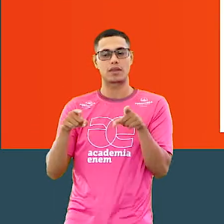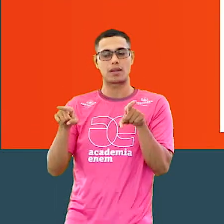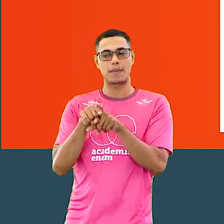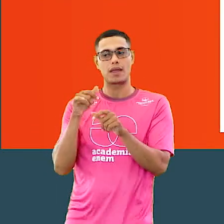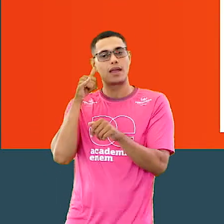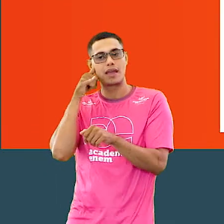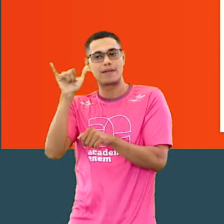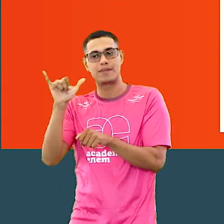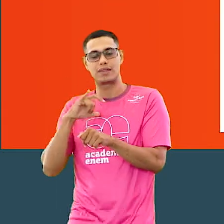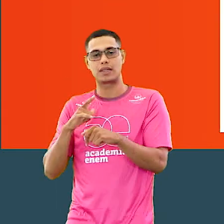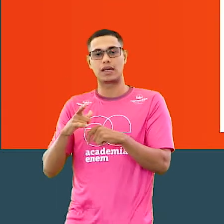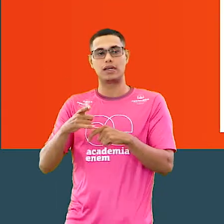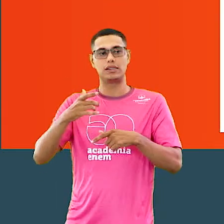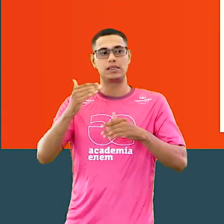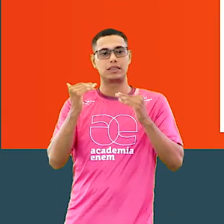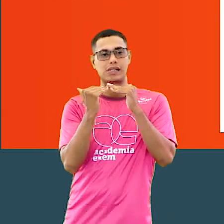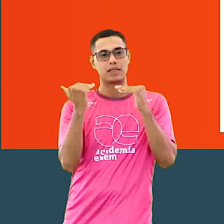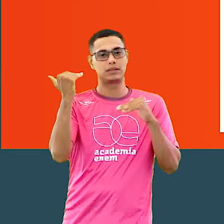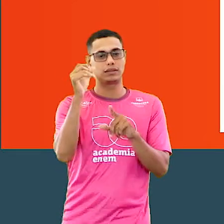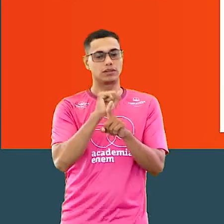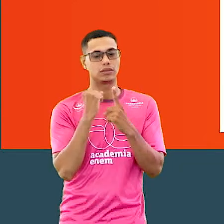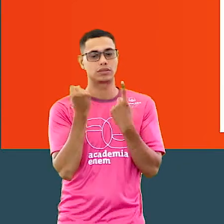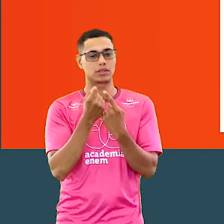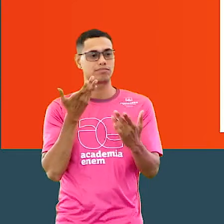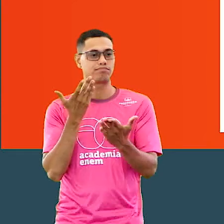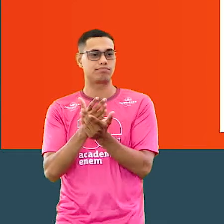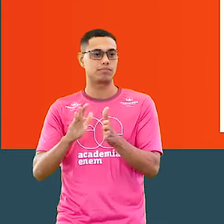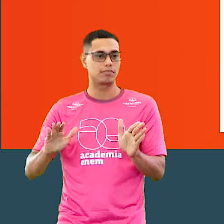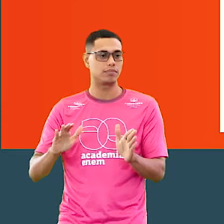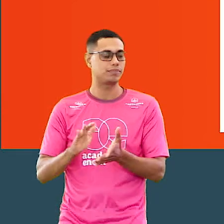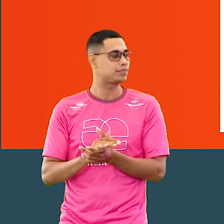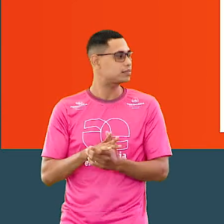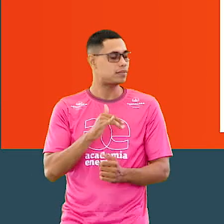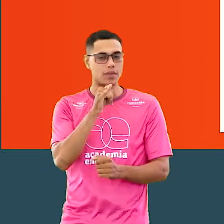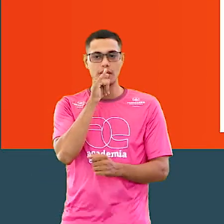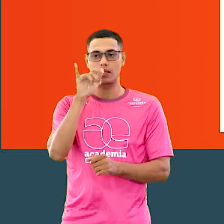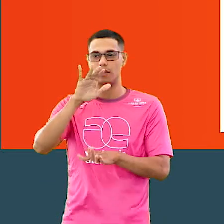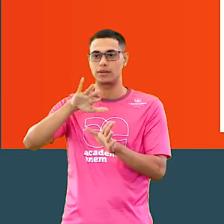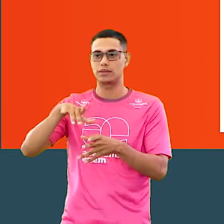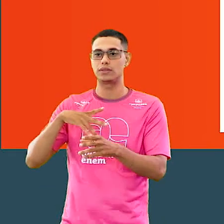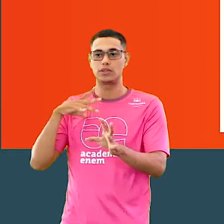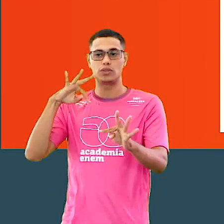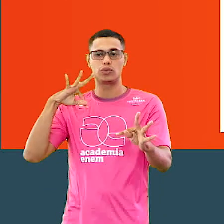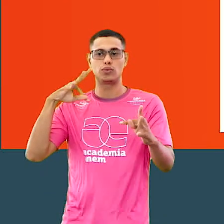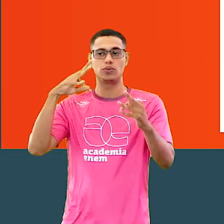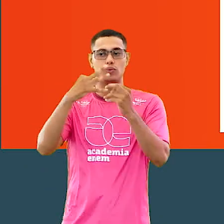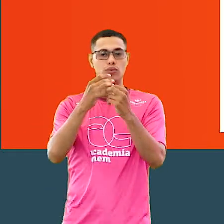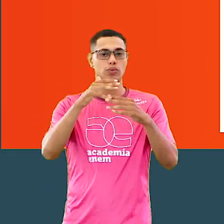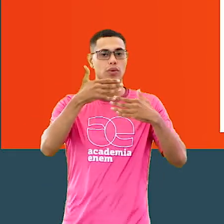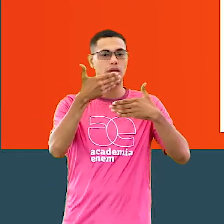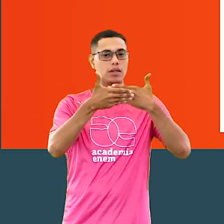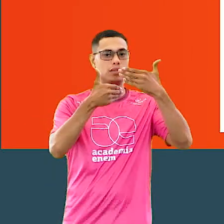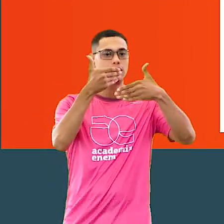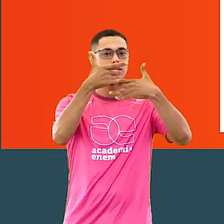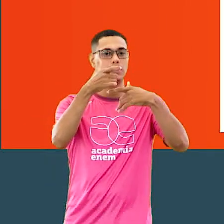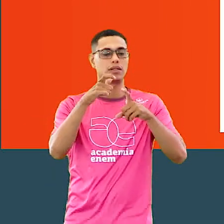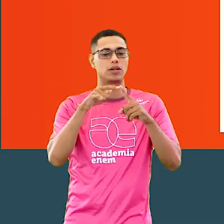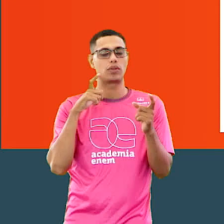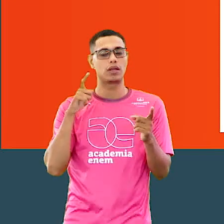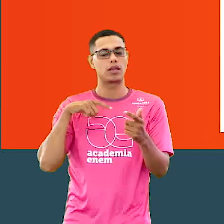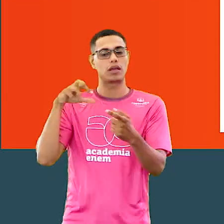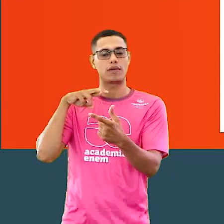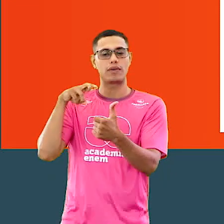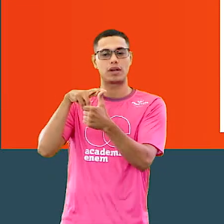combater as desigualdades. E eu trouxe esse detalhe. Gente, tudo que eu trouxe aqui para vocês nos slides, eu procurei colocar a